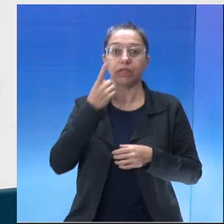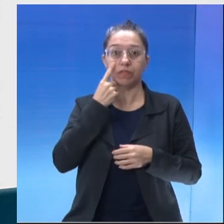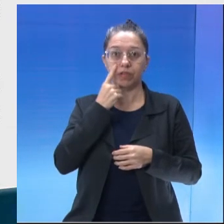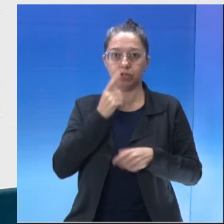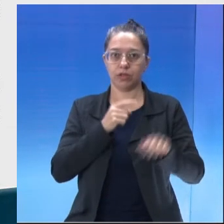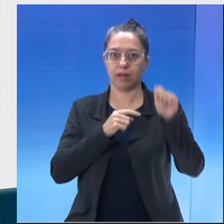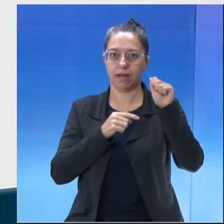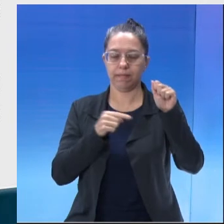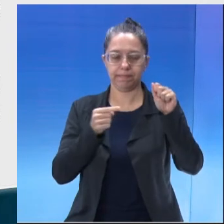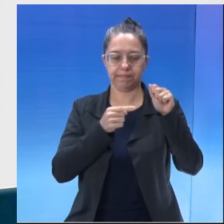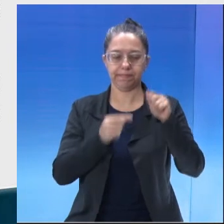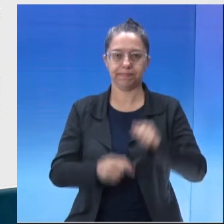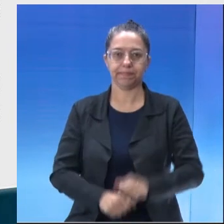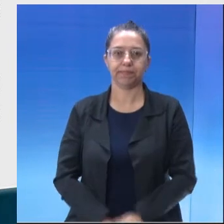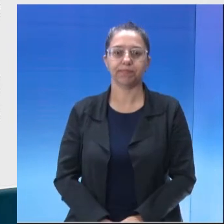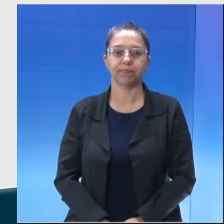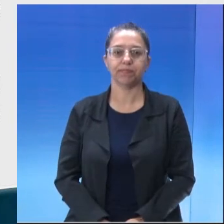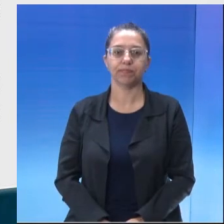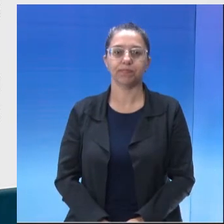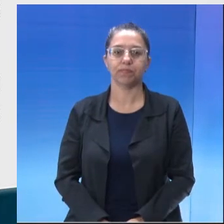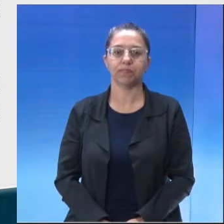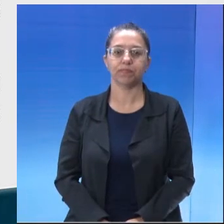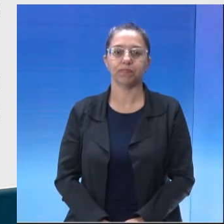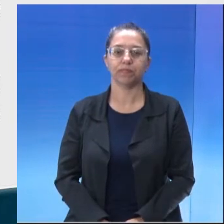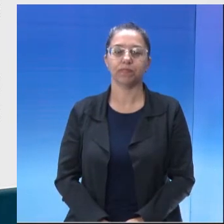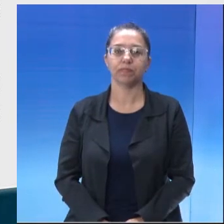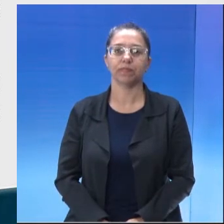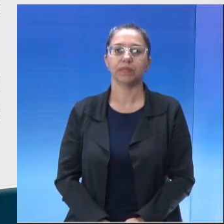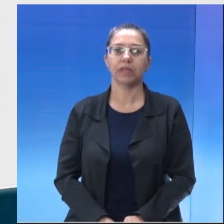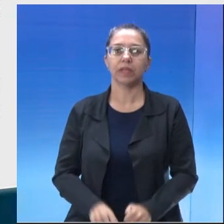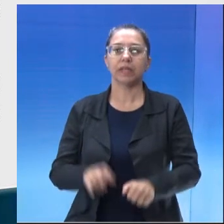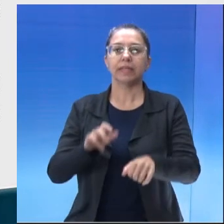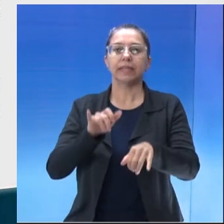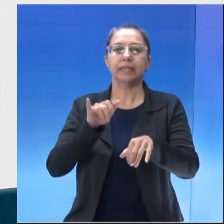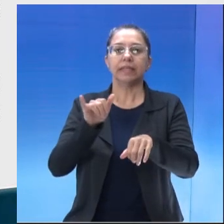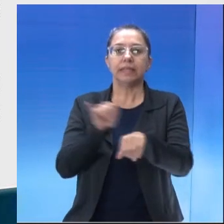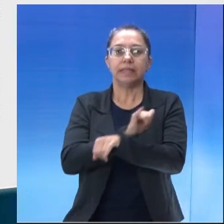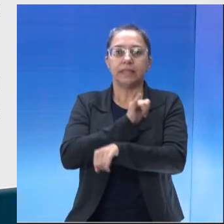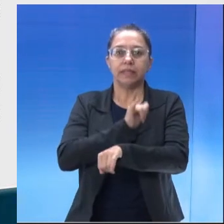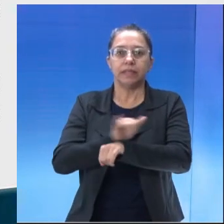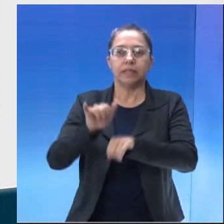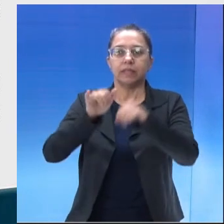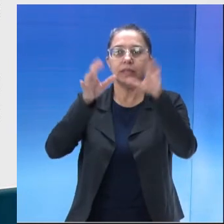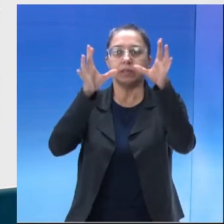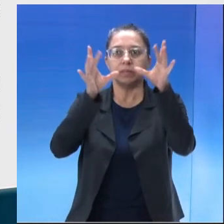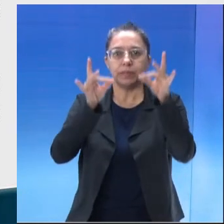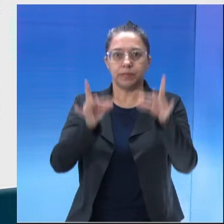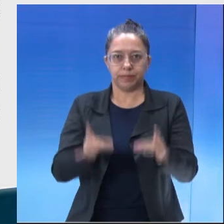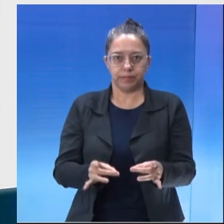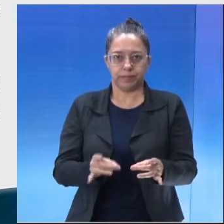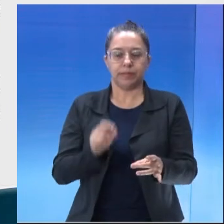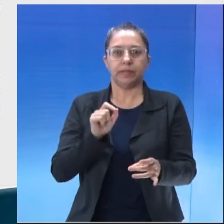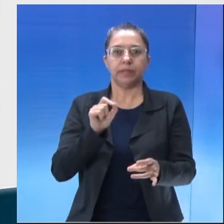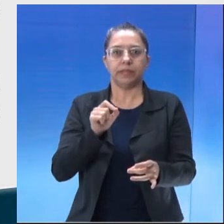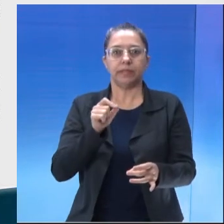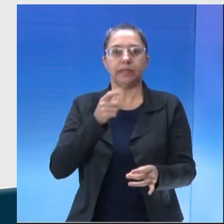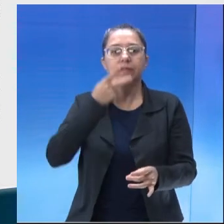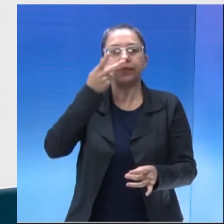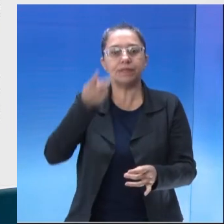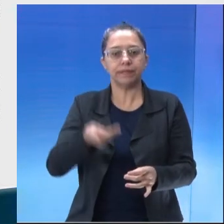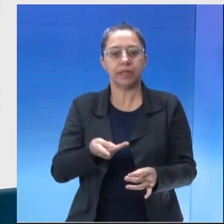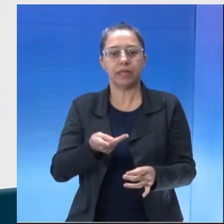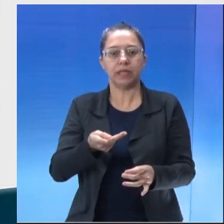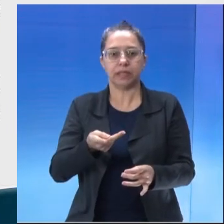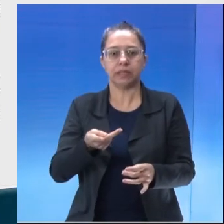letra A. Gente, a estratégia argumentativa é estruturas sintáticas semelhantes para reforçar a velocidade